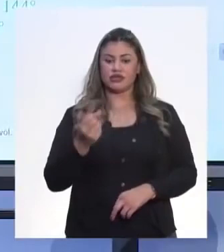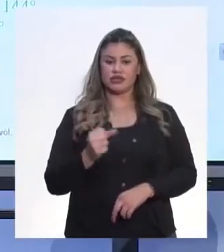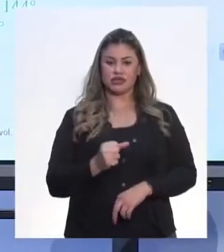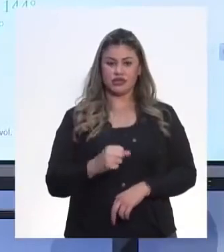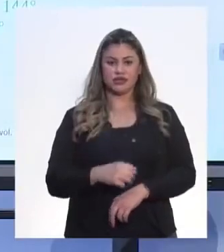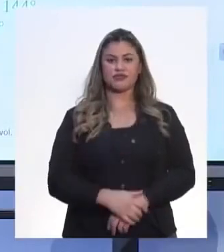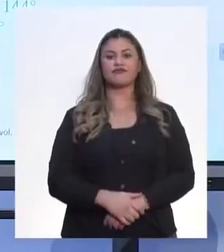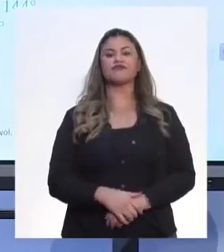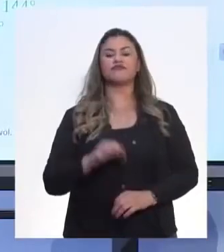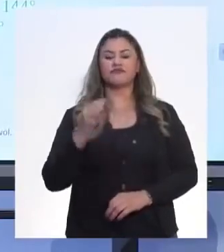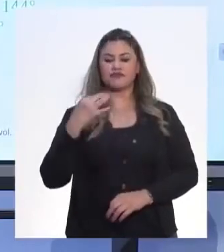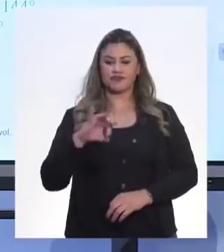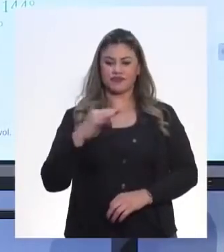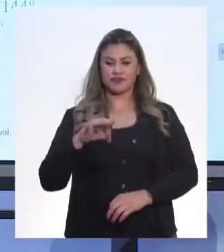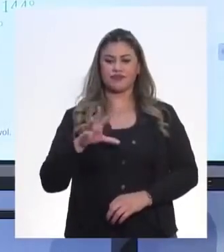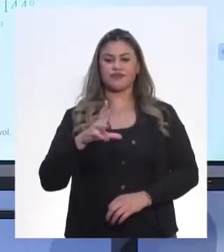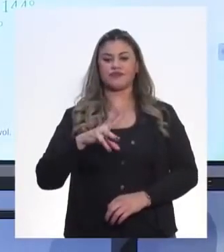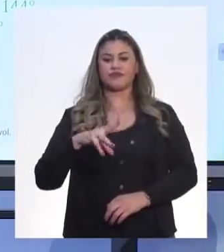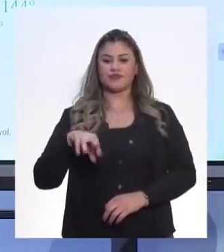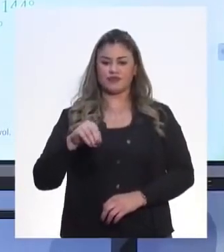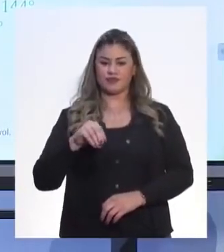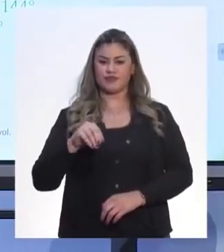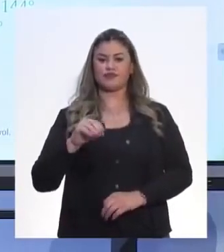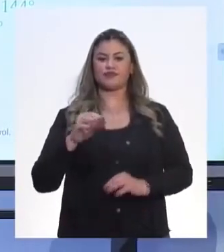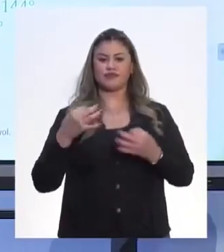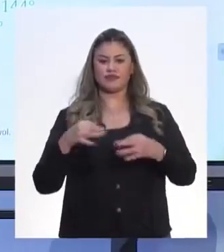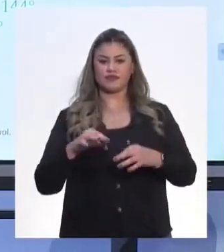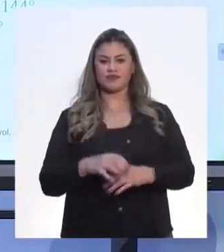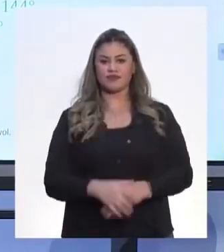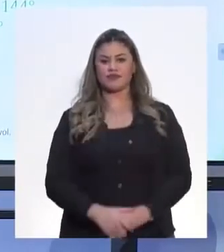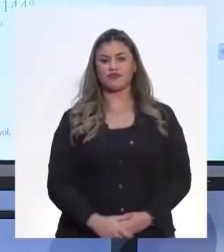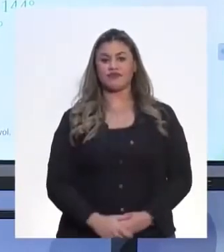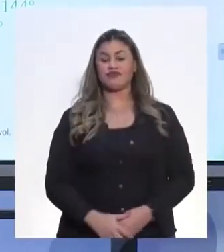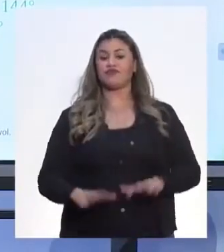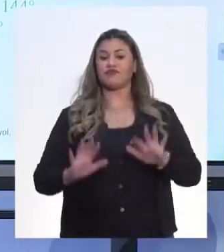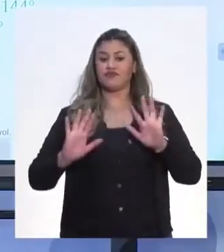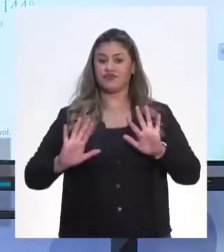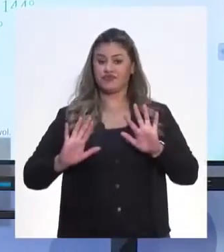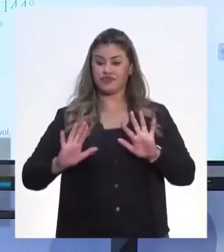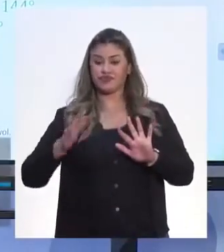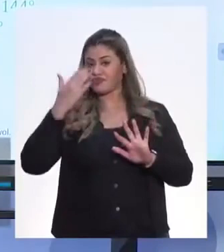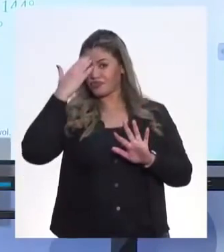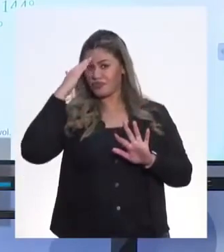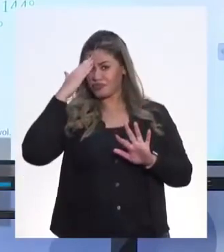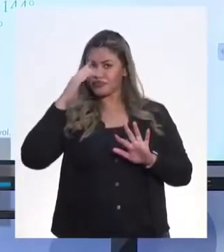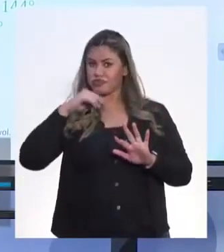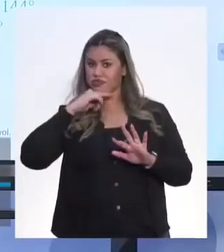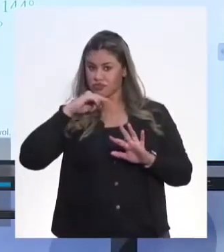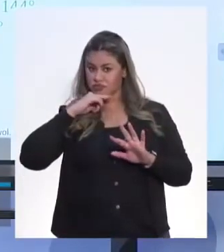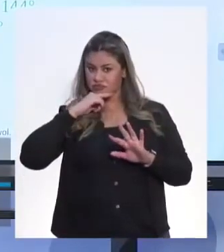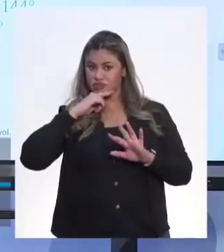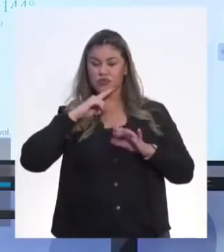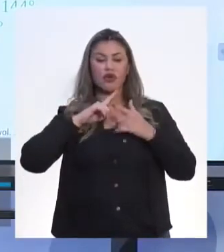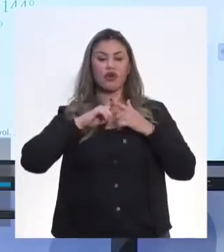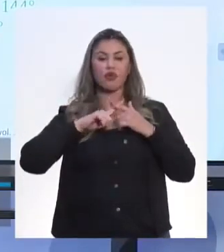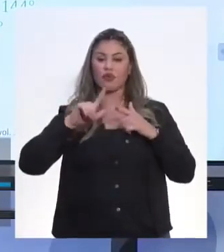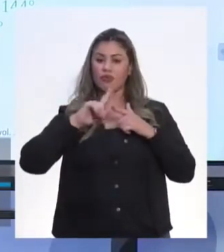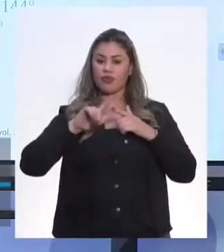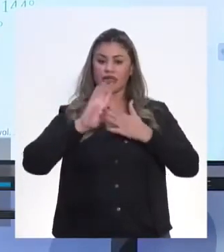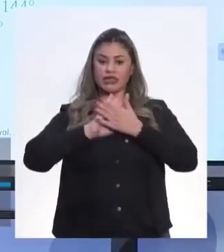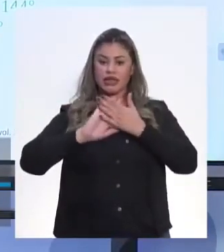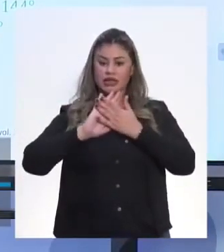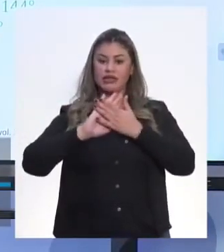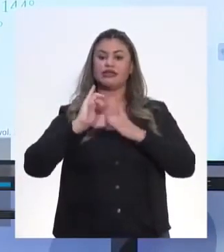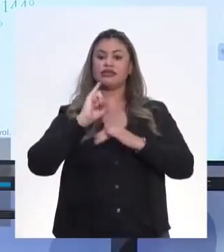mesmo. A ideia, se você não conseguiu entender ali a nomenclatura, não tem problema. Se você conseguir pelo menos